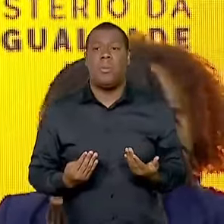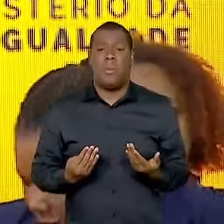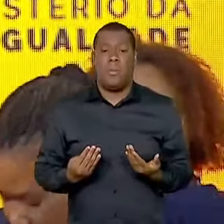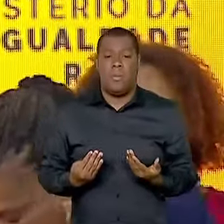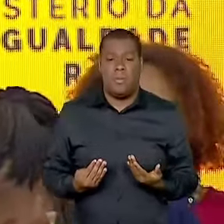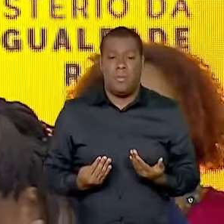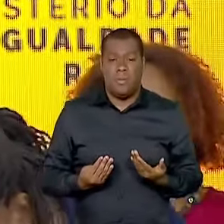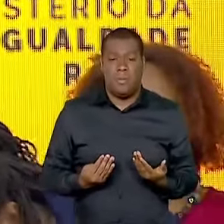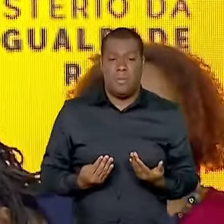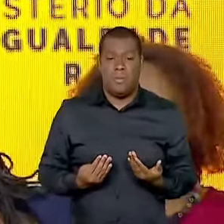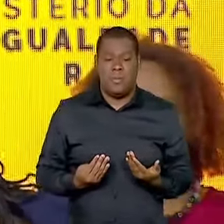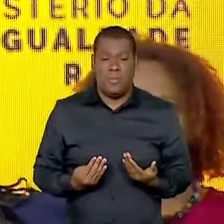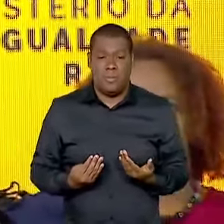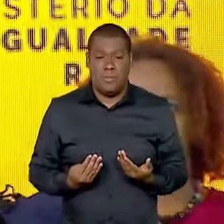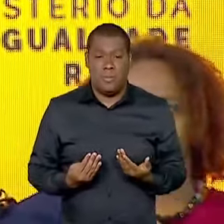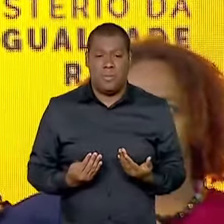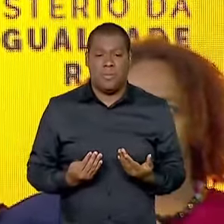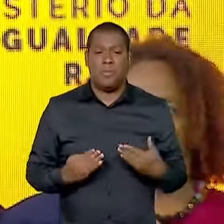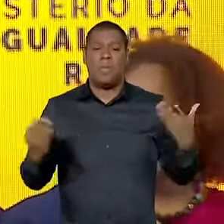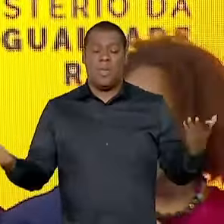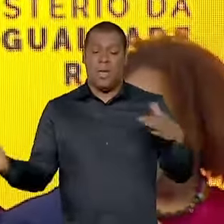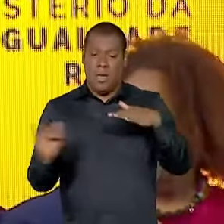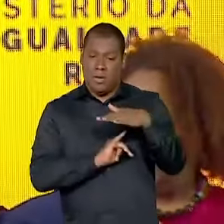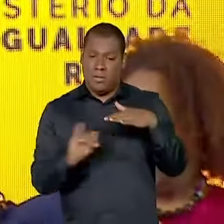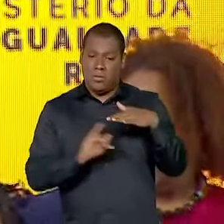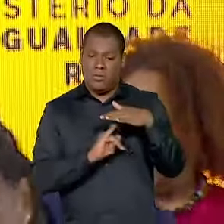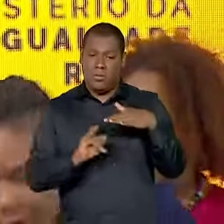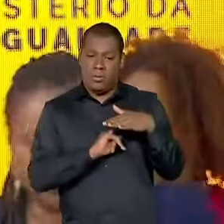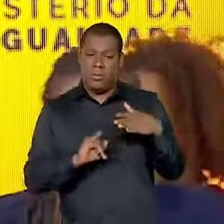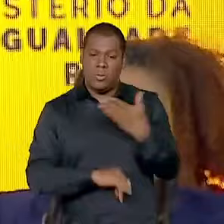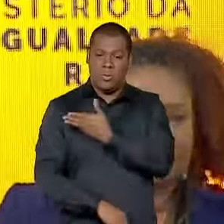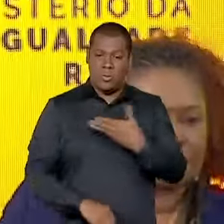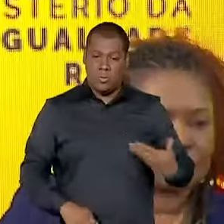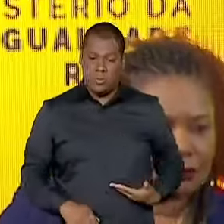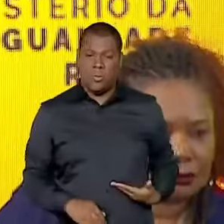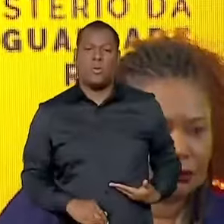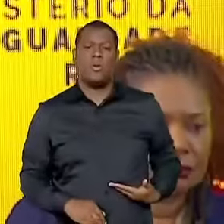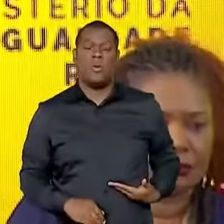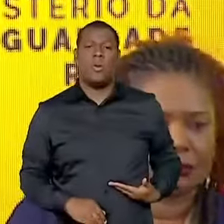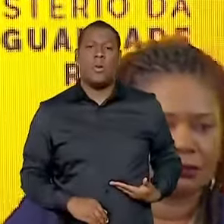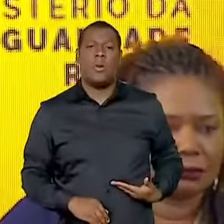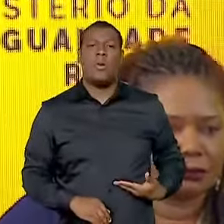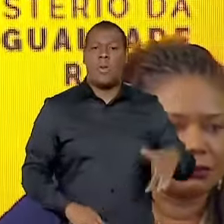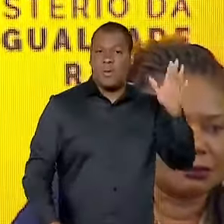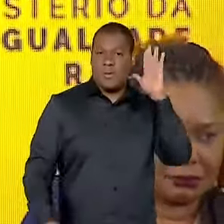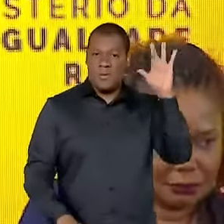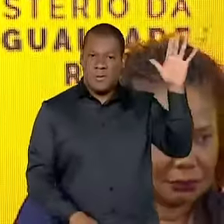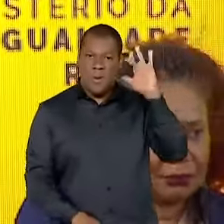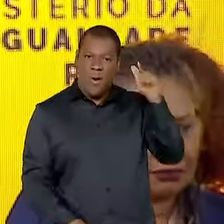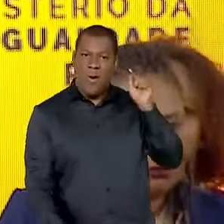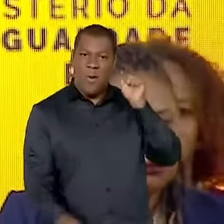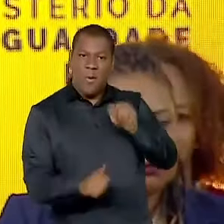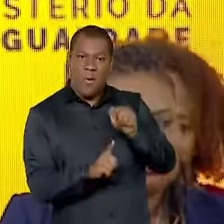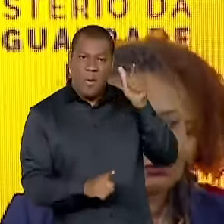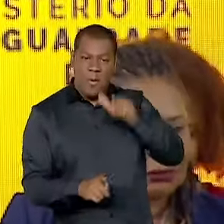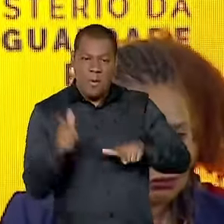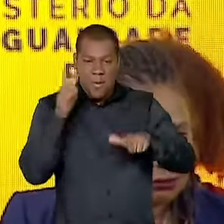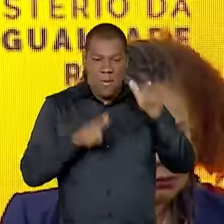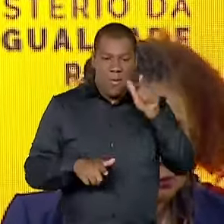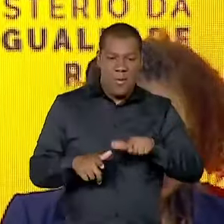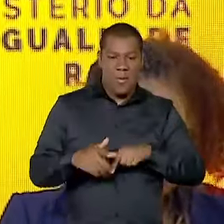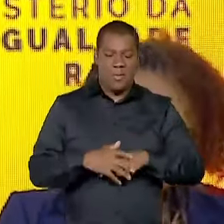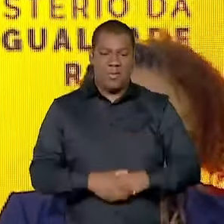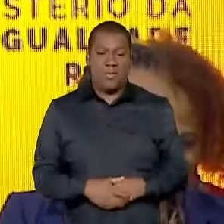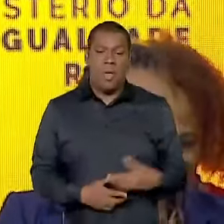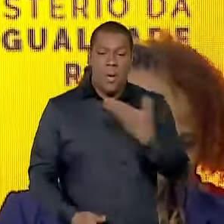momento o suporte institucional. Essa é a realização de um sonho, onde o conjunto da